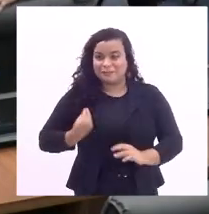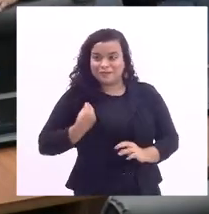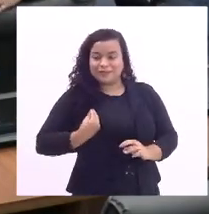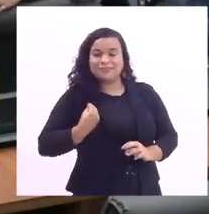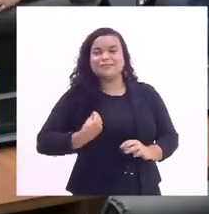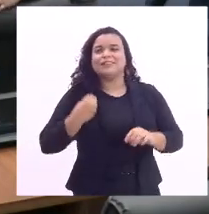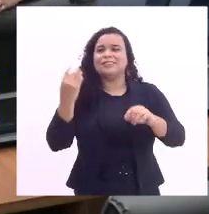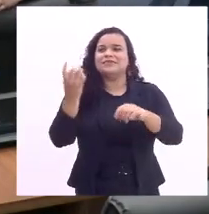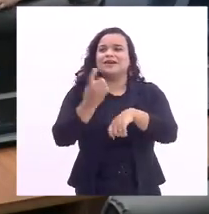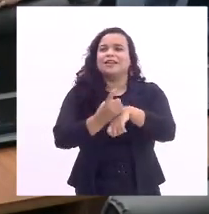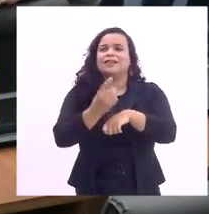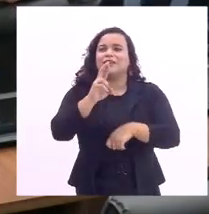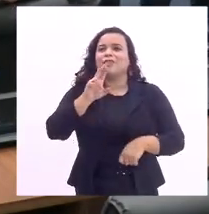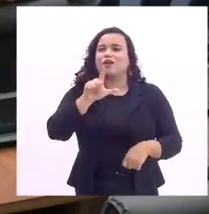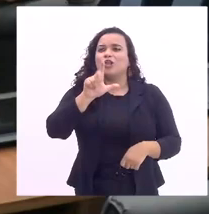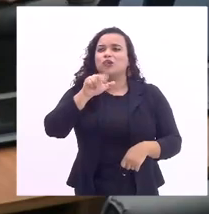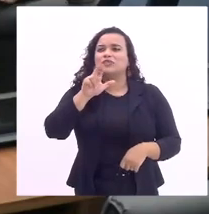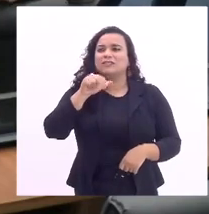Luciano Bandeira.